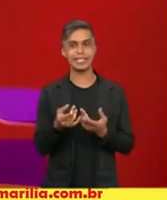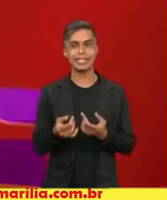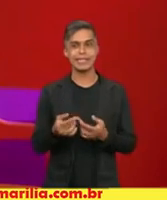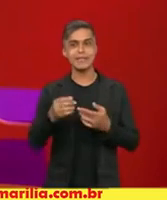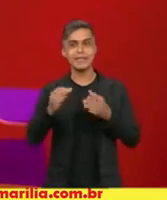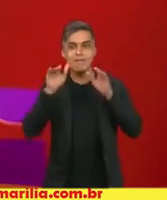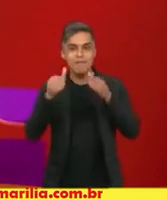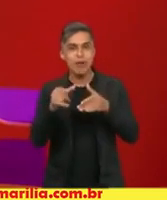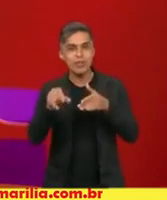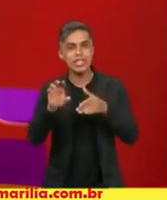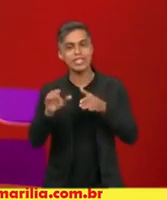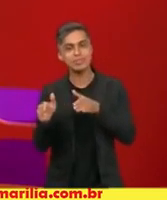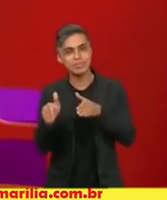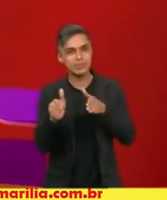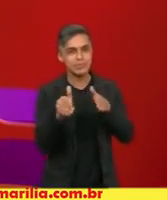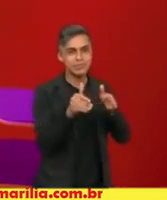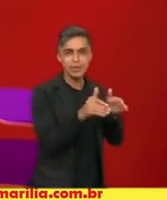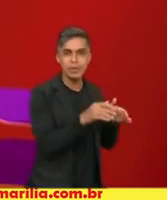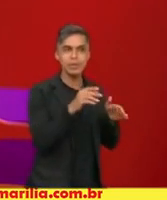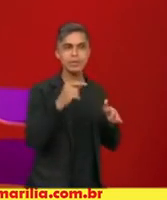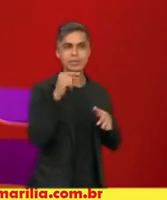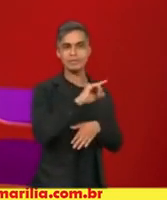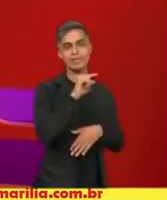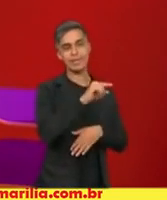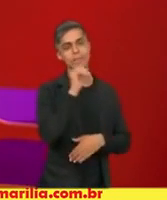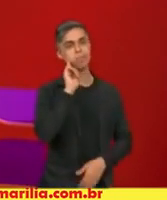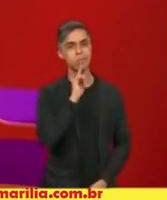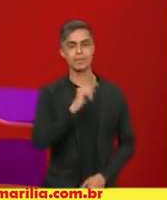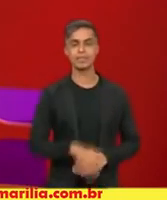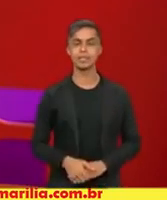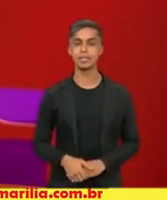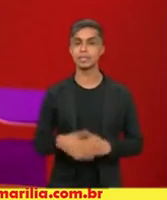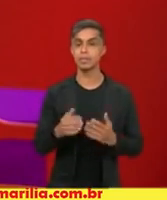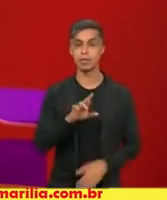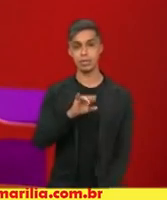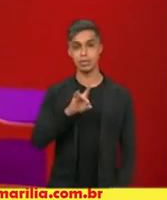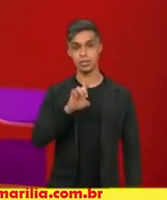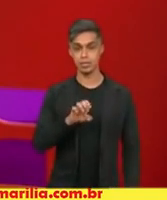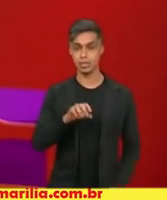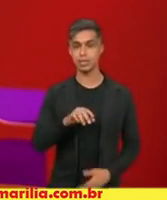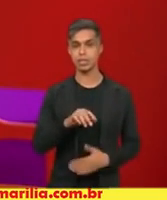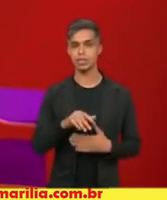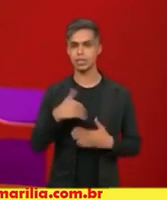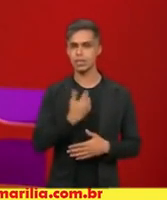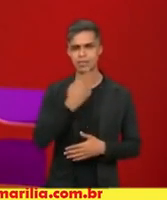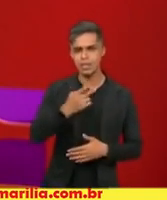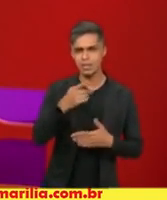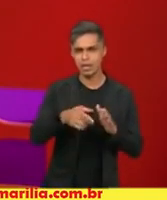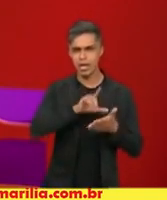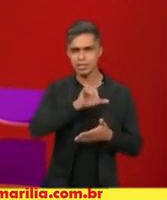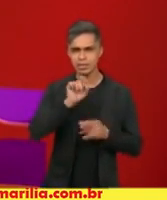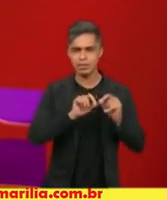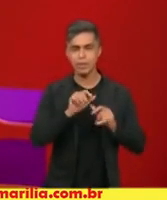E, de alguma maneira, essa tese não é minha, é do Giovanni Arrighi, né? Ele justamente diz, conforme dizemos agora há pouco, inclusive, né?